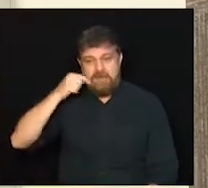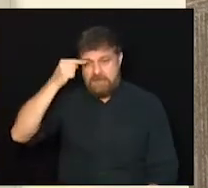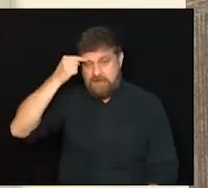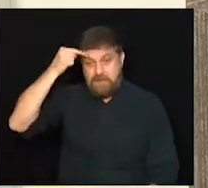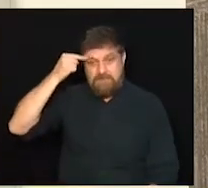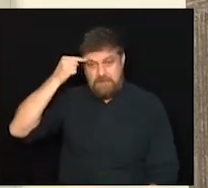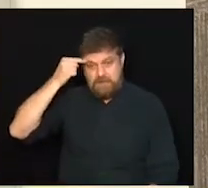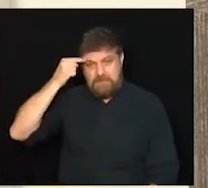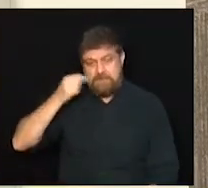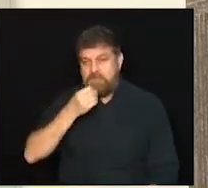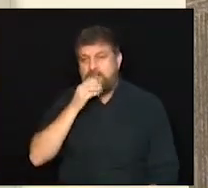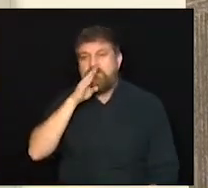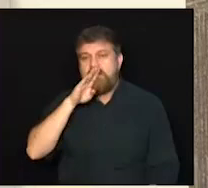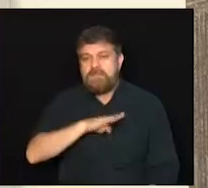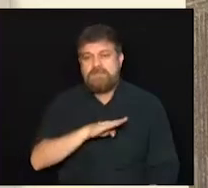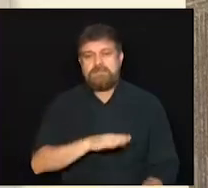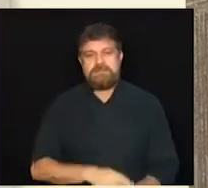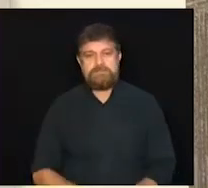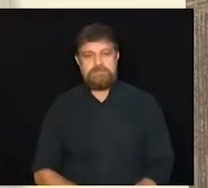Miliguel. Uma boa tarde.